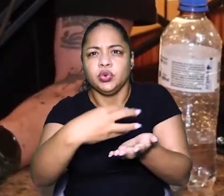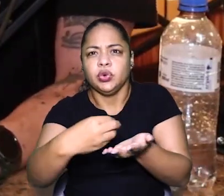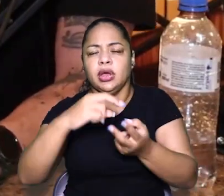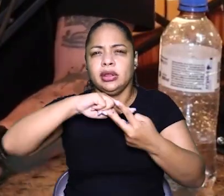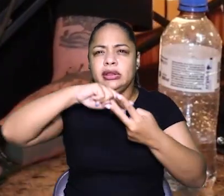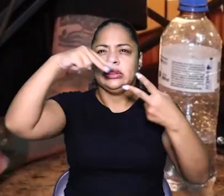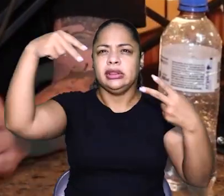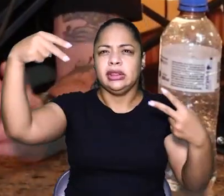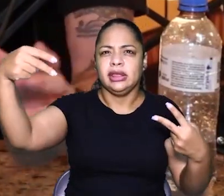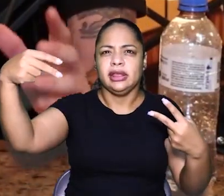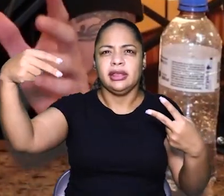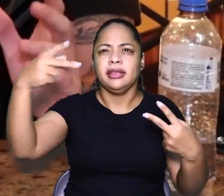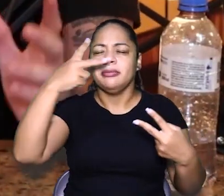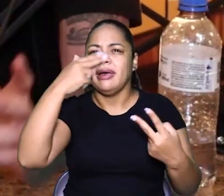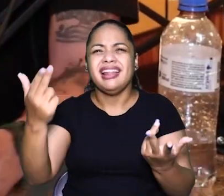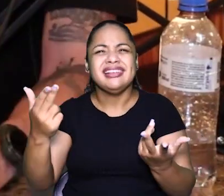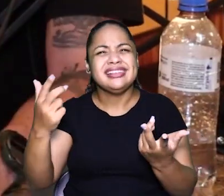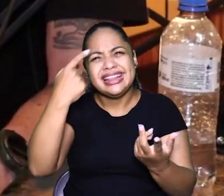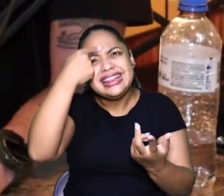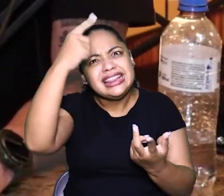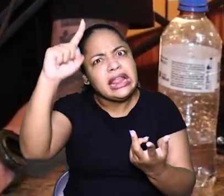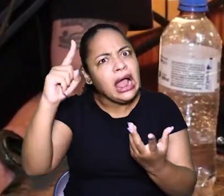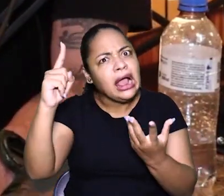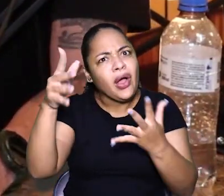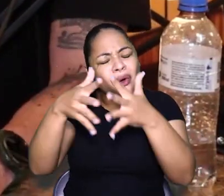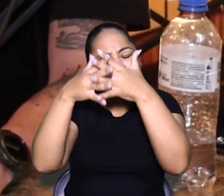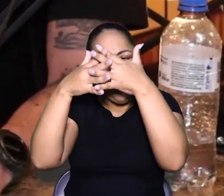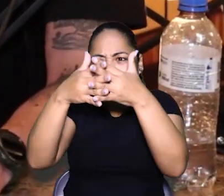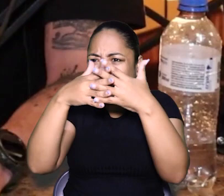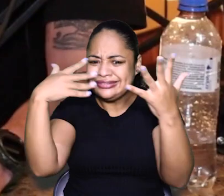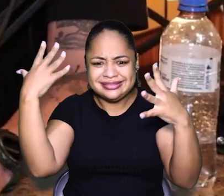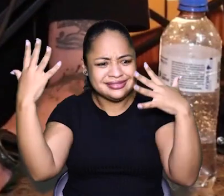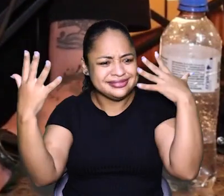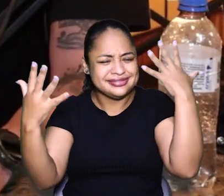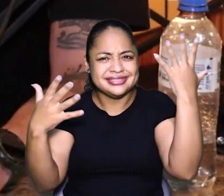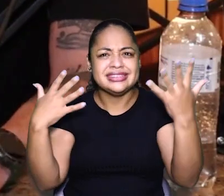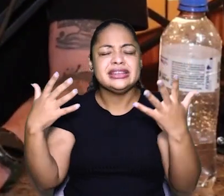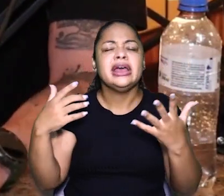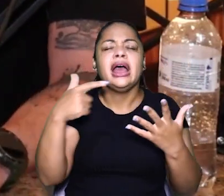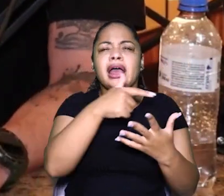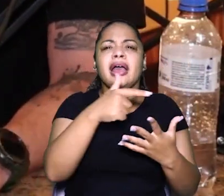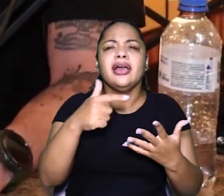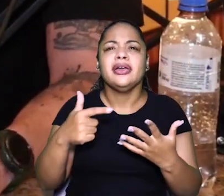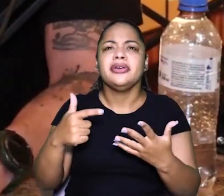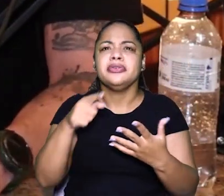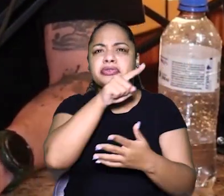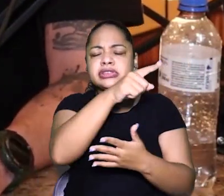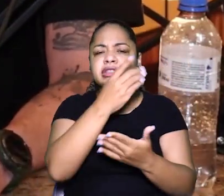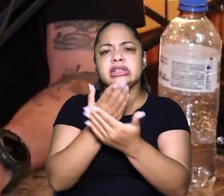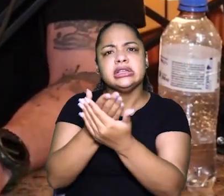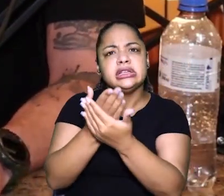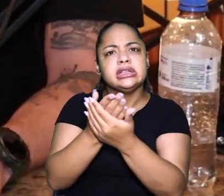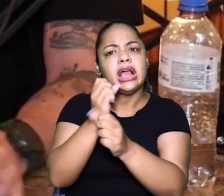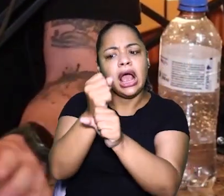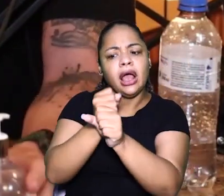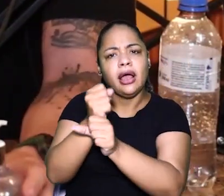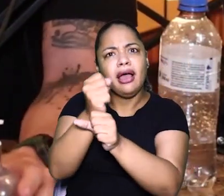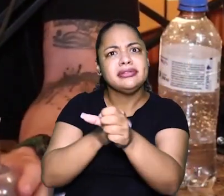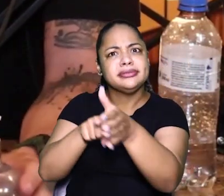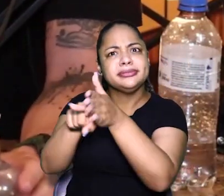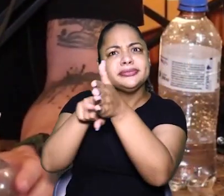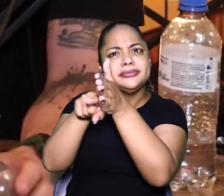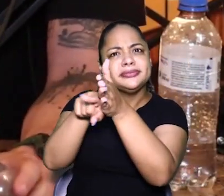Porra, uma parada rocambolesca. Eu queria saber para você, uhum, no auge desses tantos anos seu de